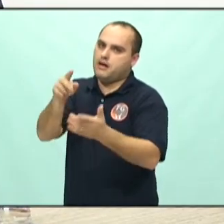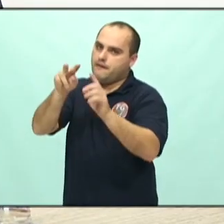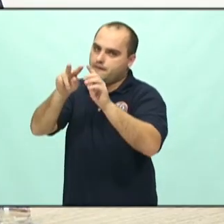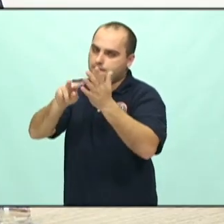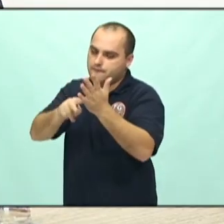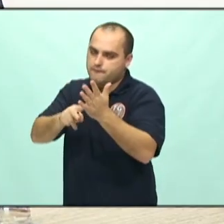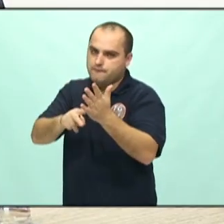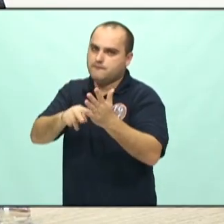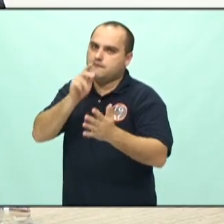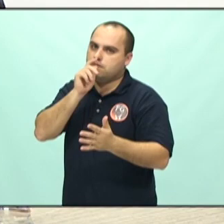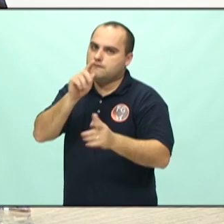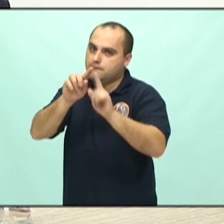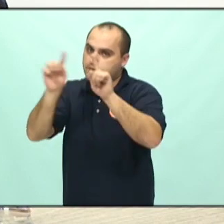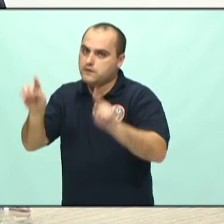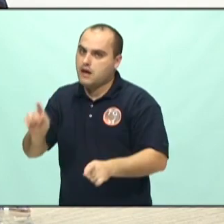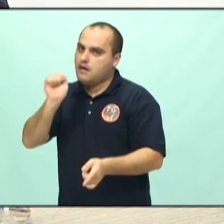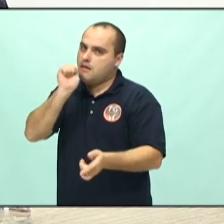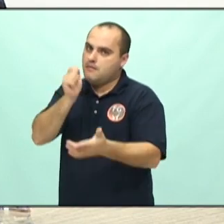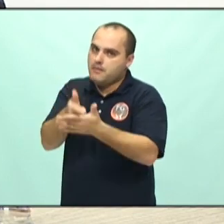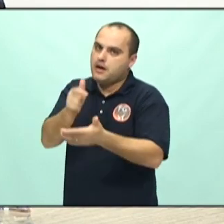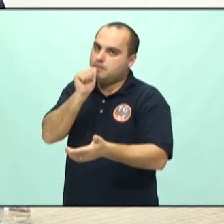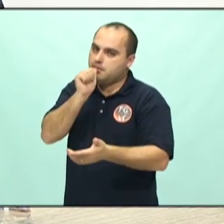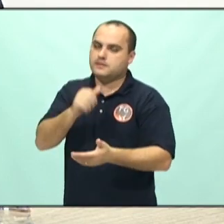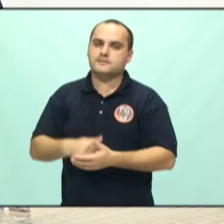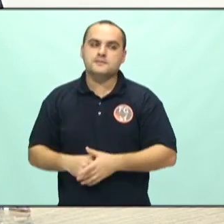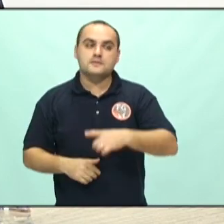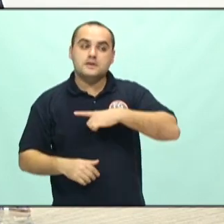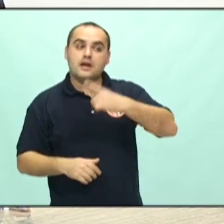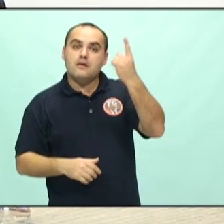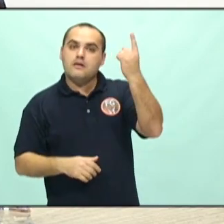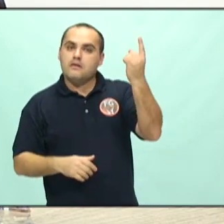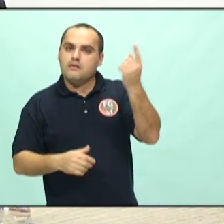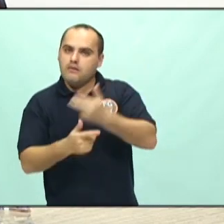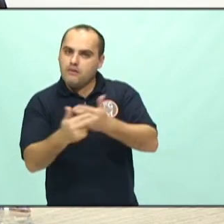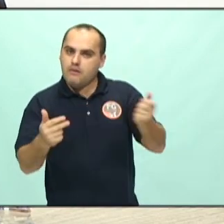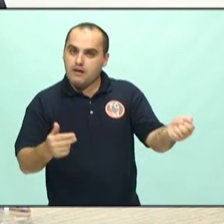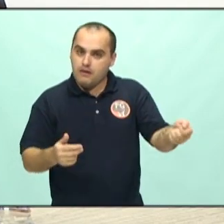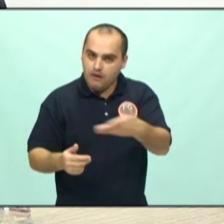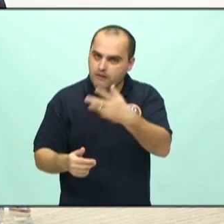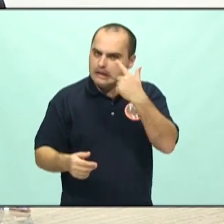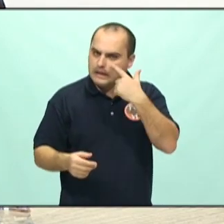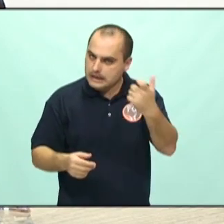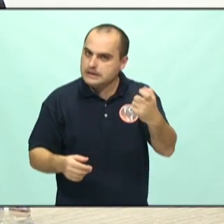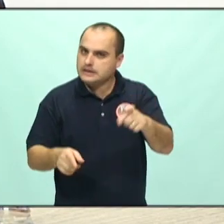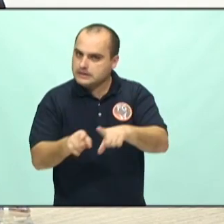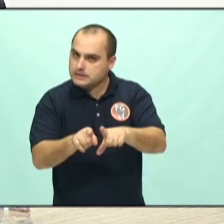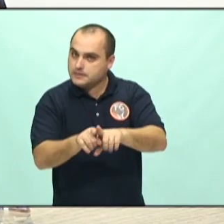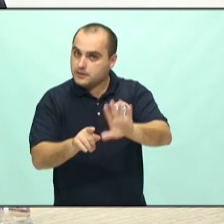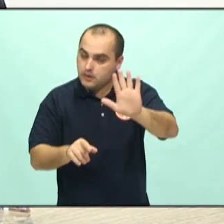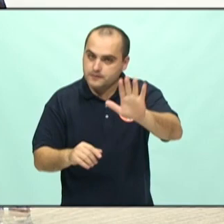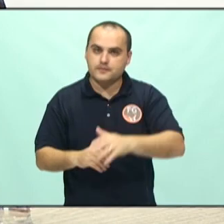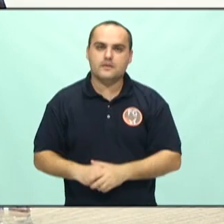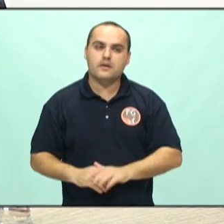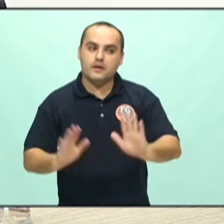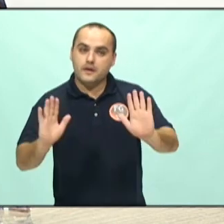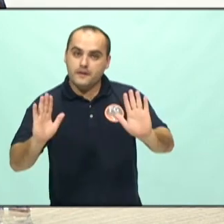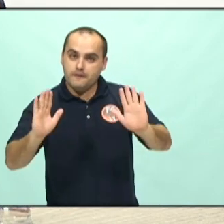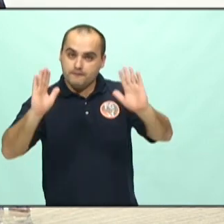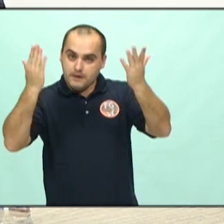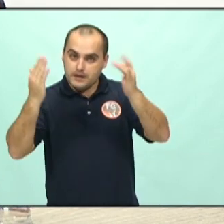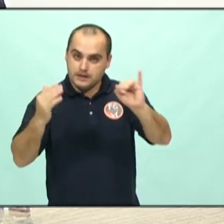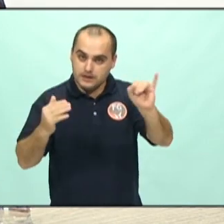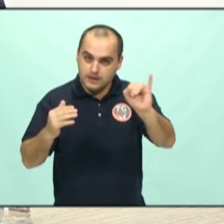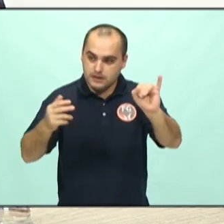em todas as festas e nós temos uma novidade também bem interessante, né, que na festa de Itajaí,